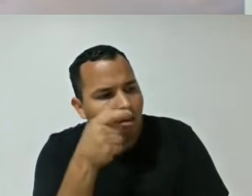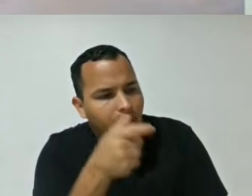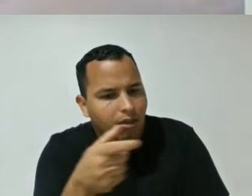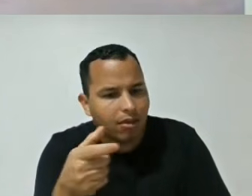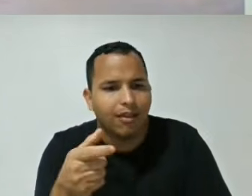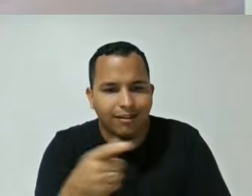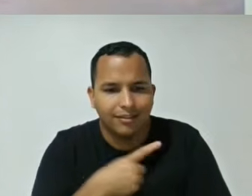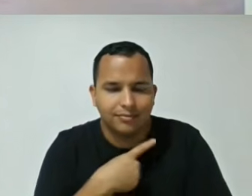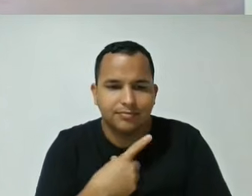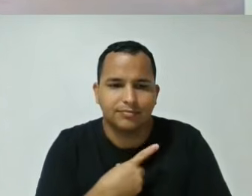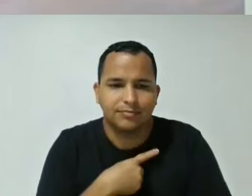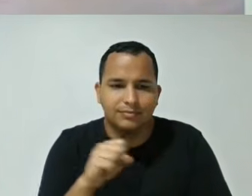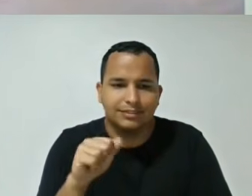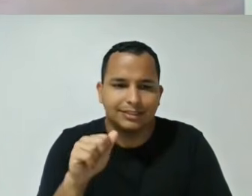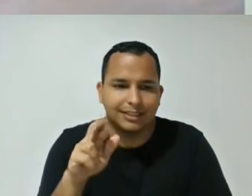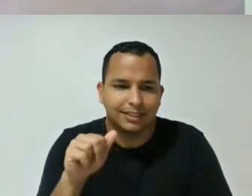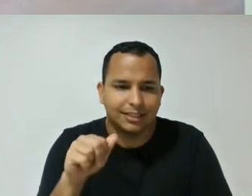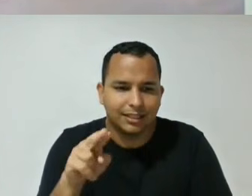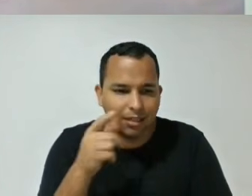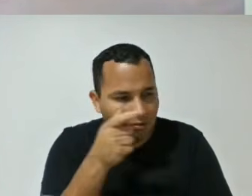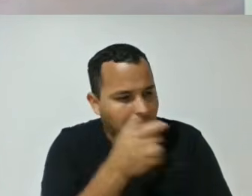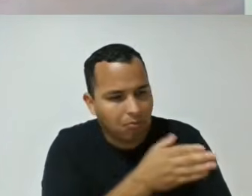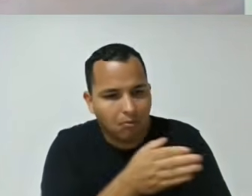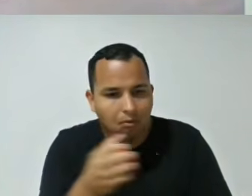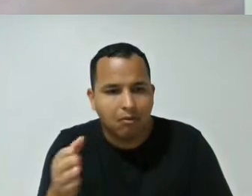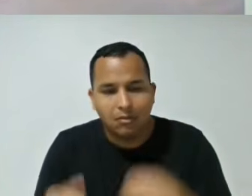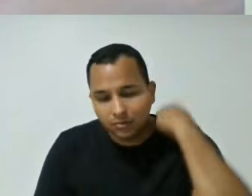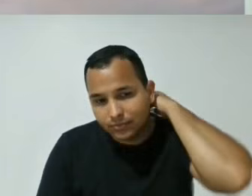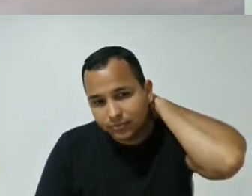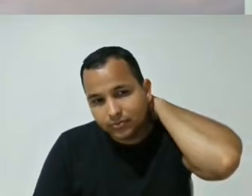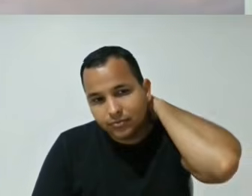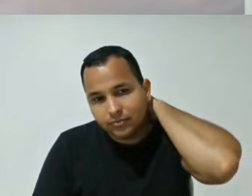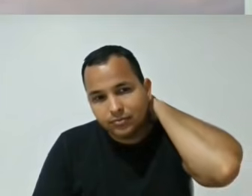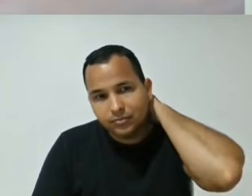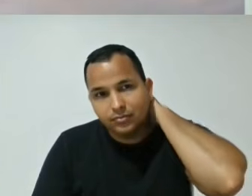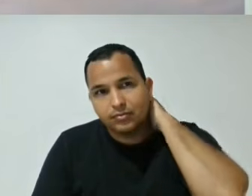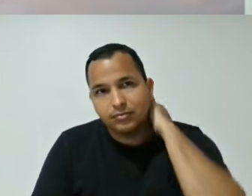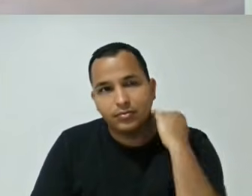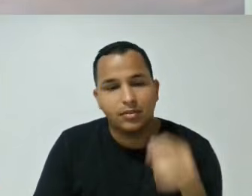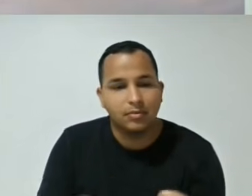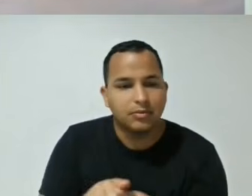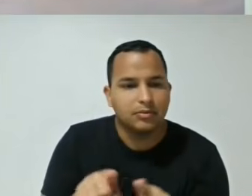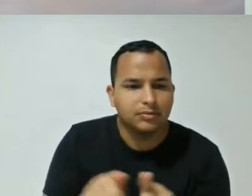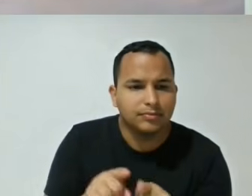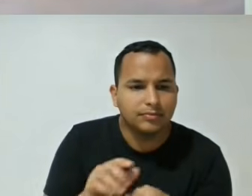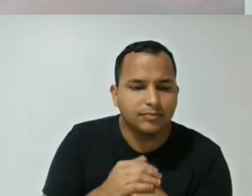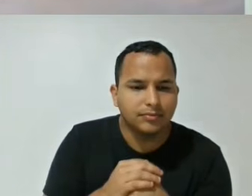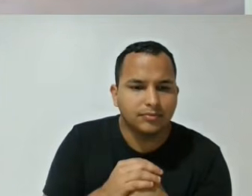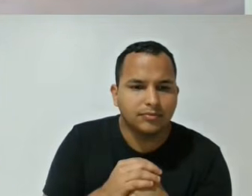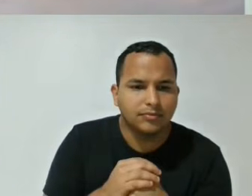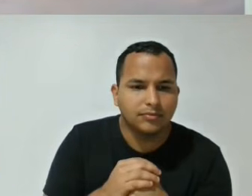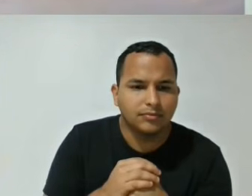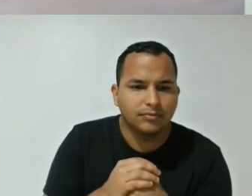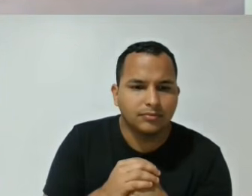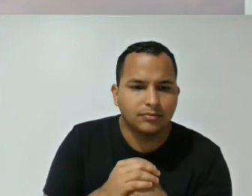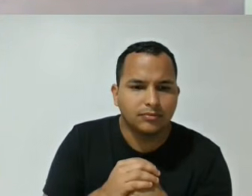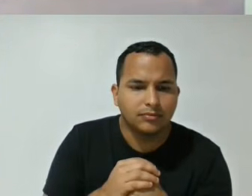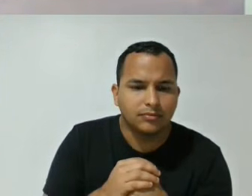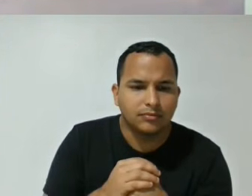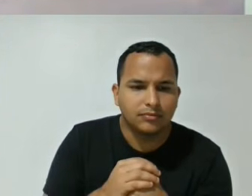ver sarau, para as atividades. Era muito Que impactante. legal, né? Eu tinha PPO. Deixar o Que Paulo